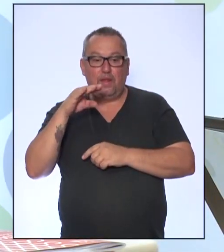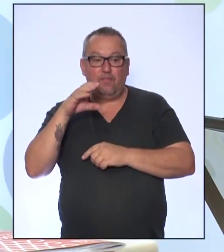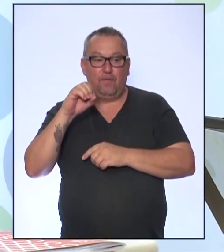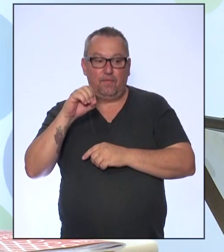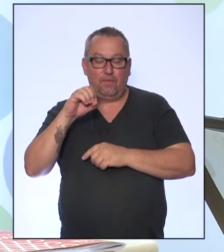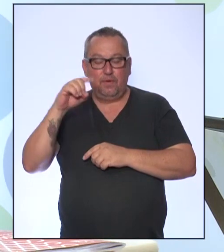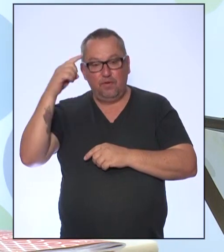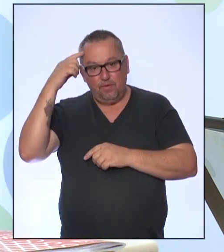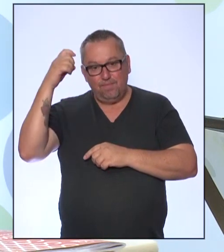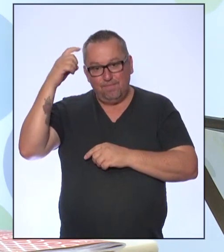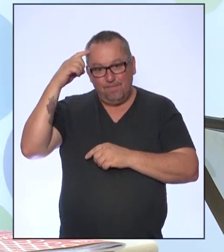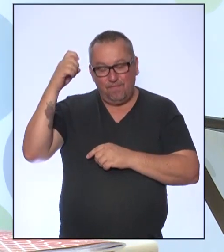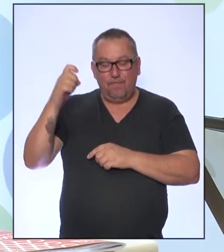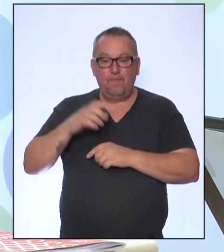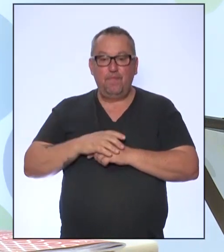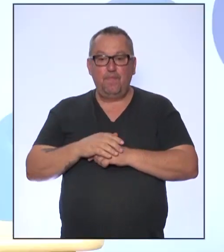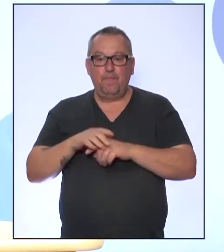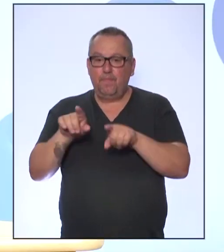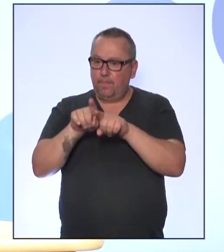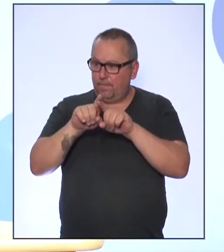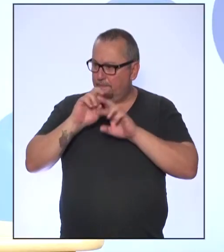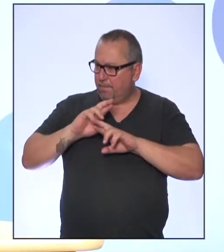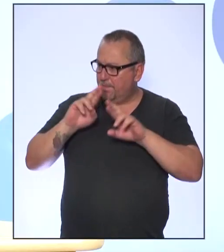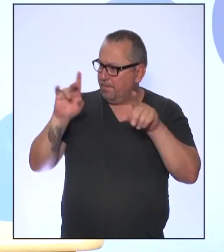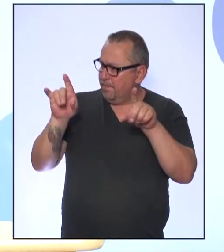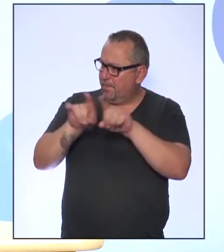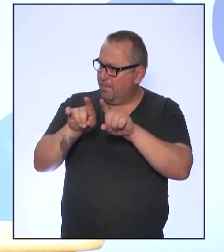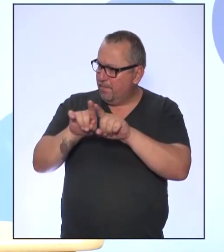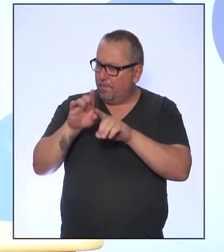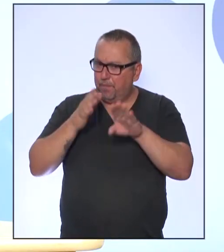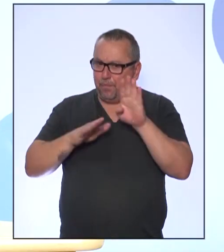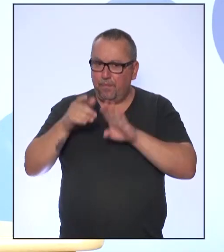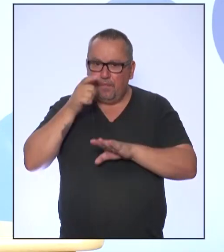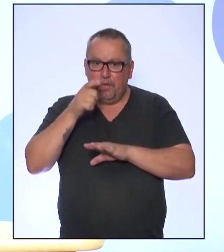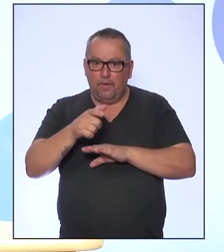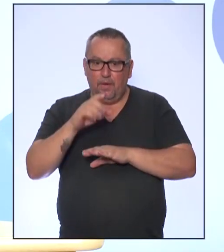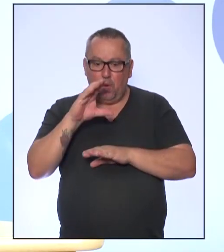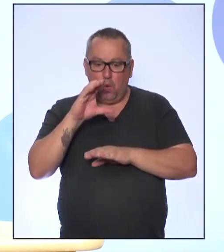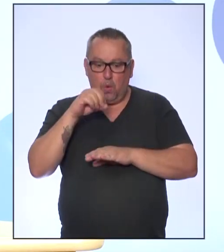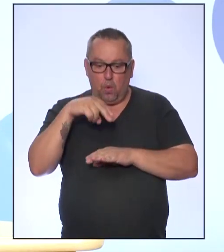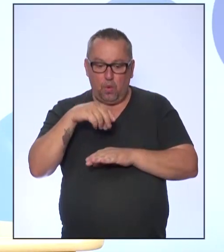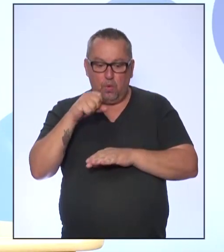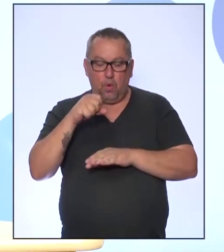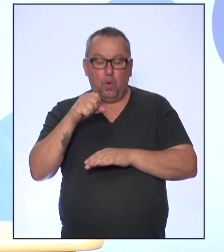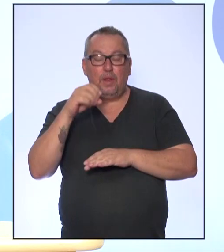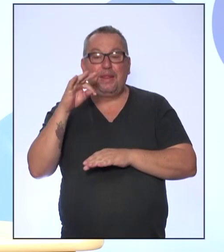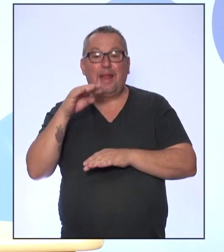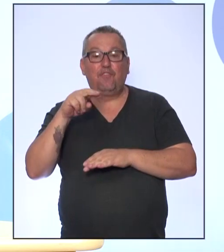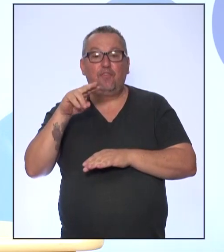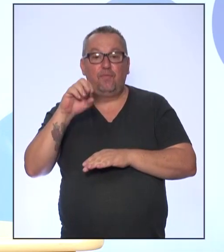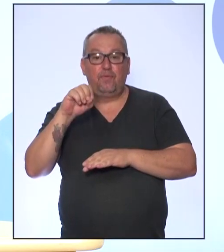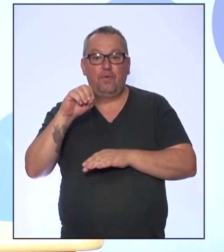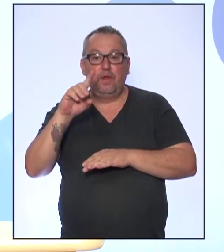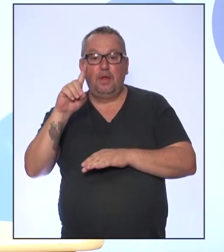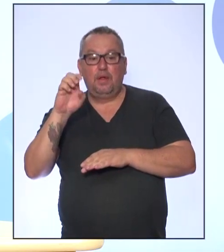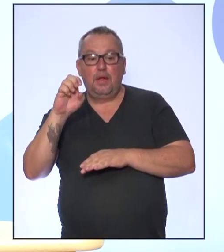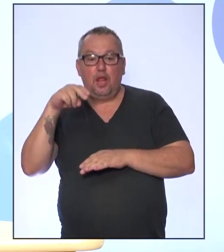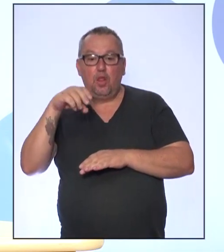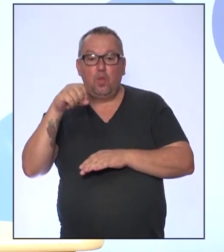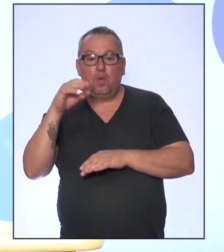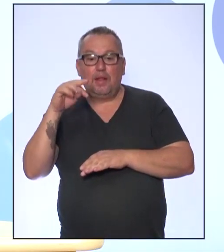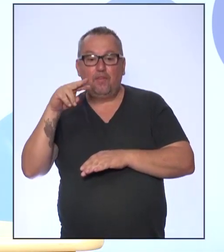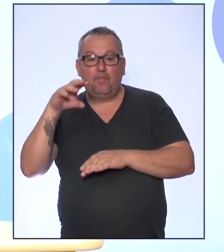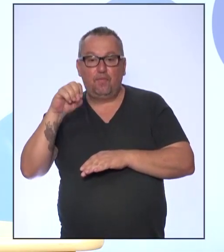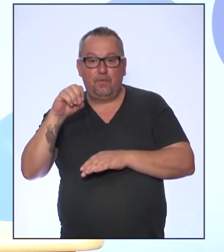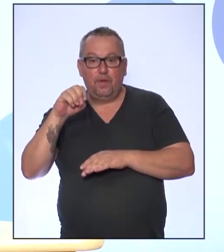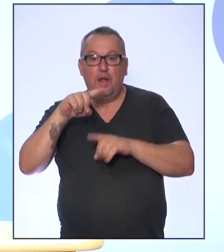figurado. Explica para eles a diferença, talvez que eles tenham visto em algum lugar, de conotativo e denotativo. Isso. Denotativo é o sentido